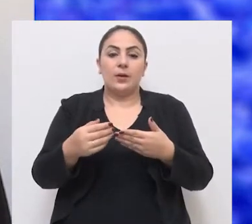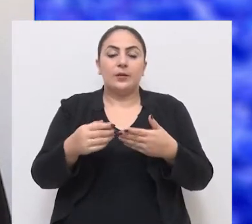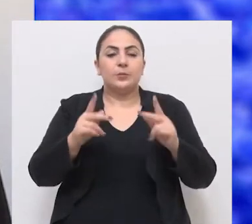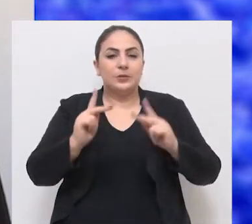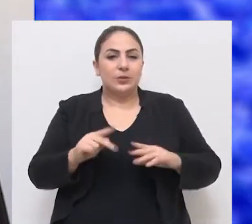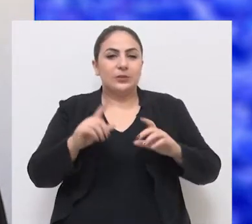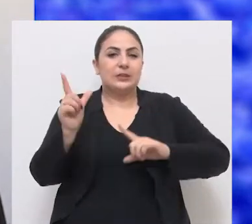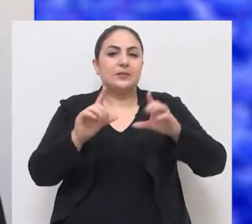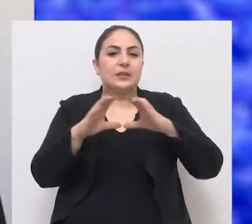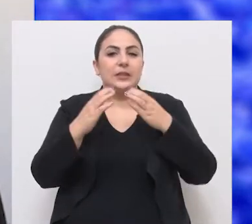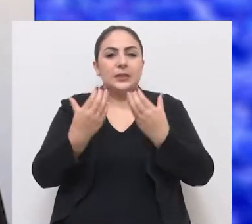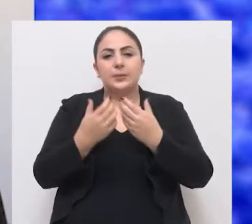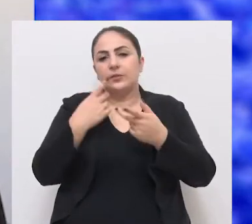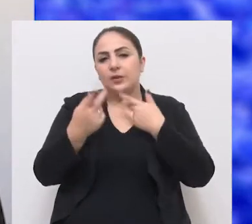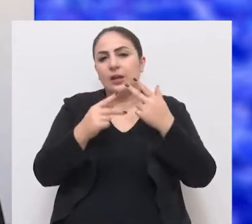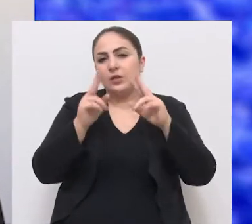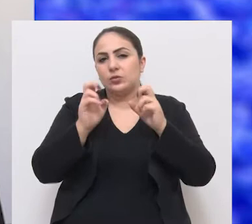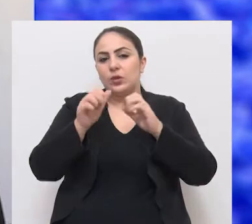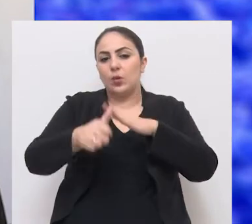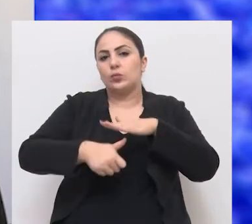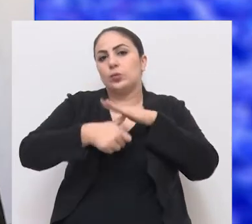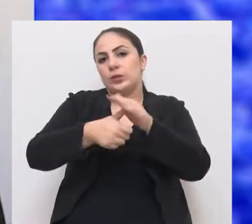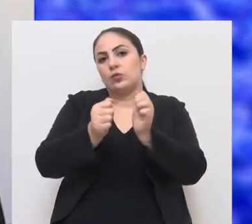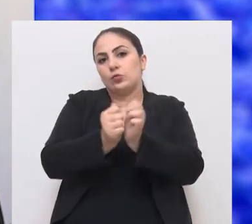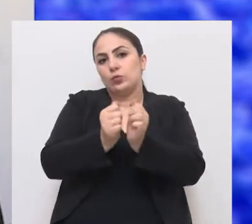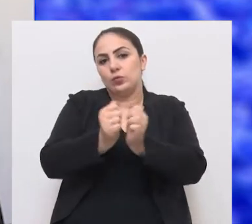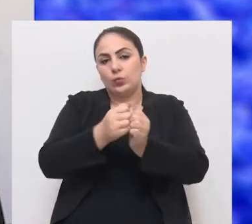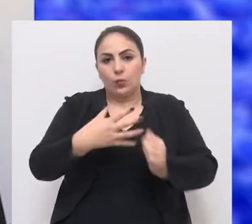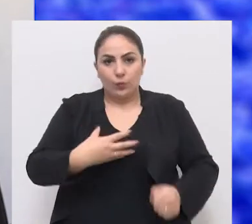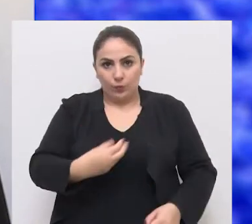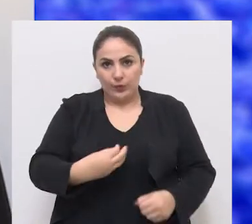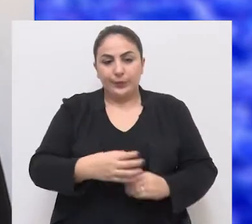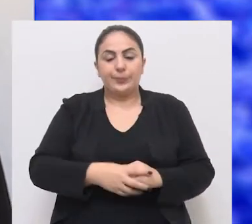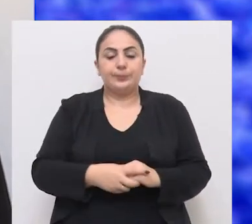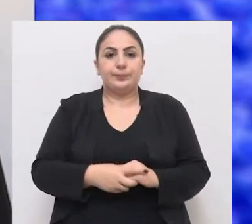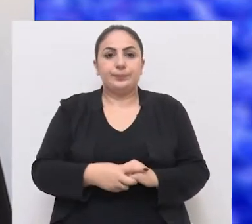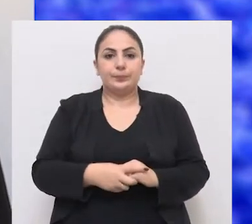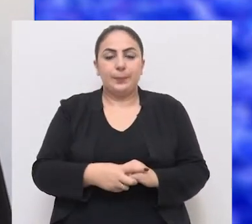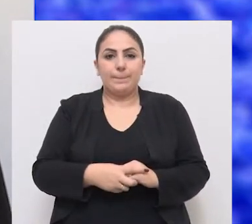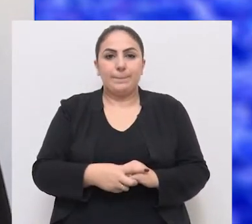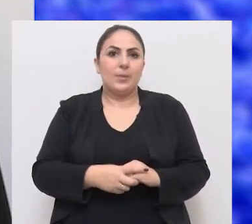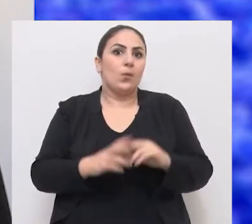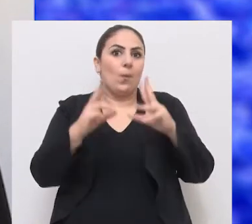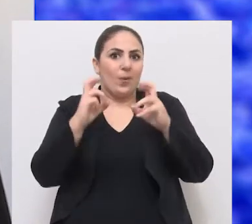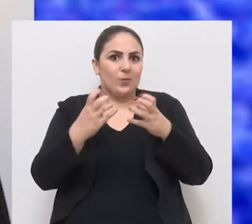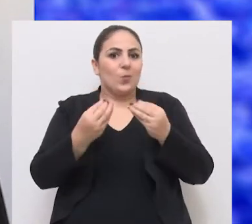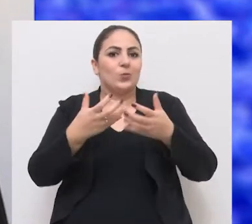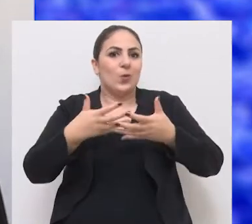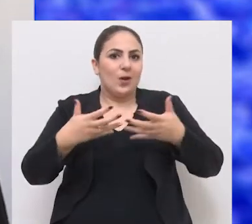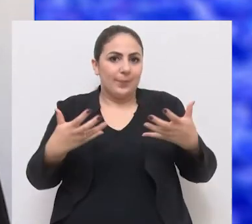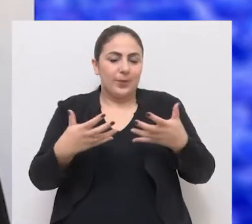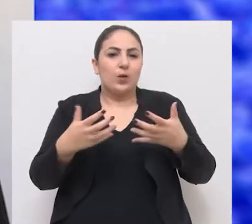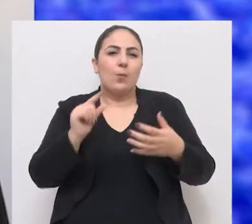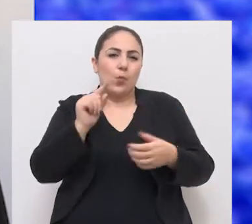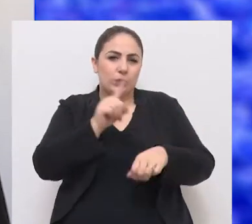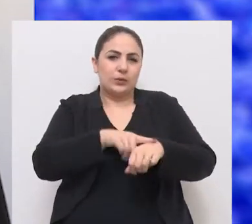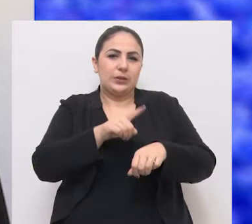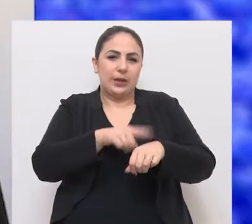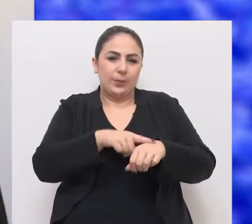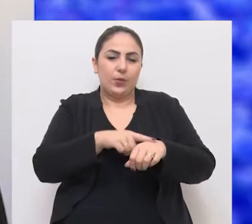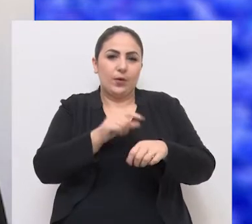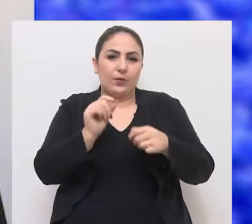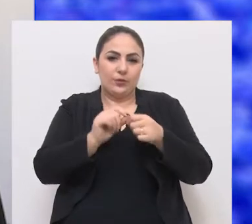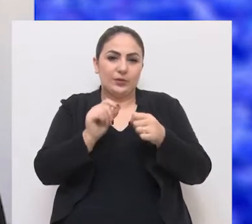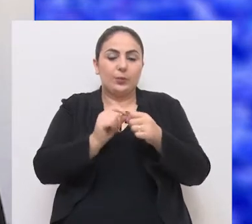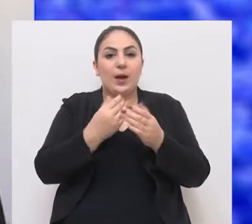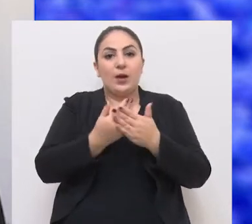TV Câmara para a gente falar um pouquinho sobre autoridade com os filhos. É um tema bem amplo, inclusive recentemente eu